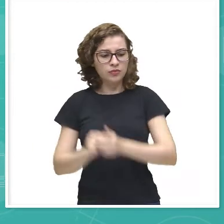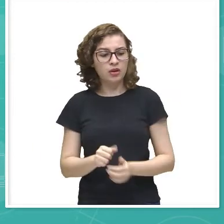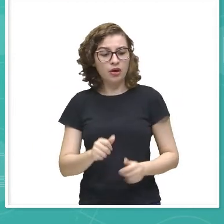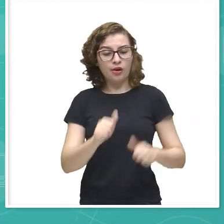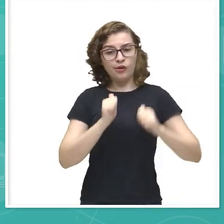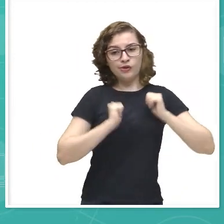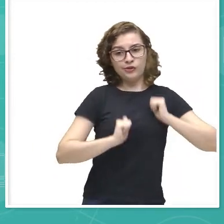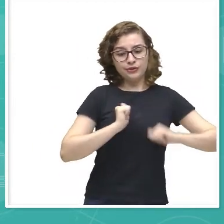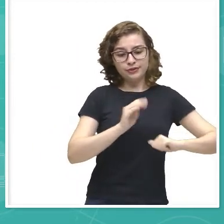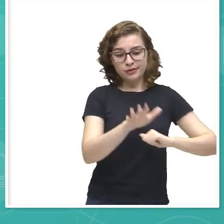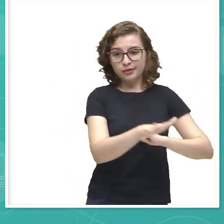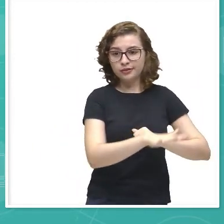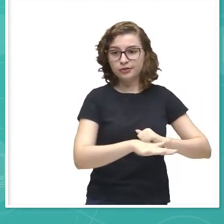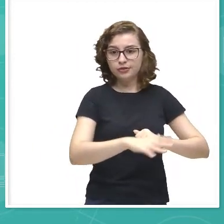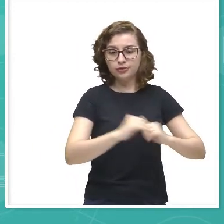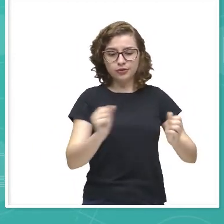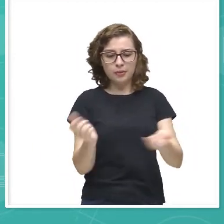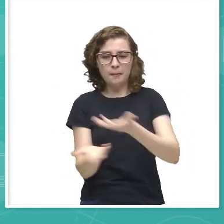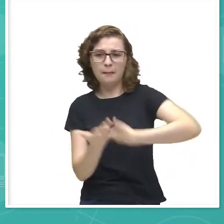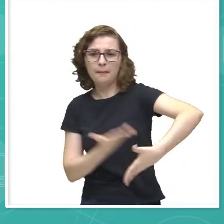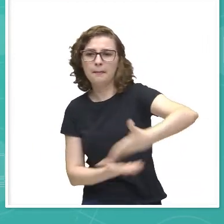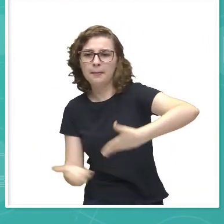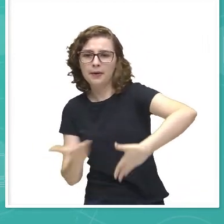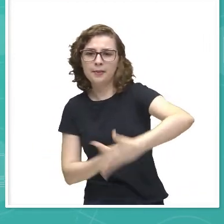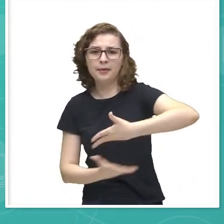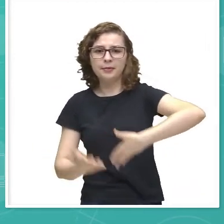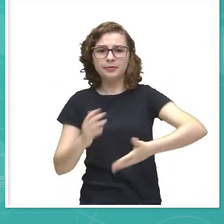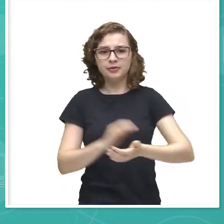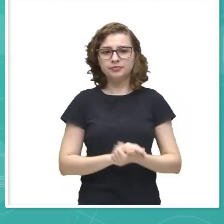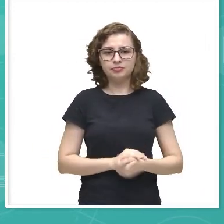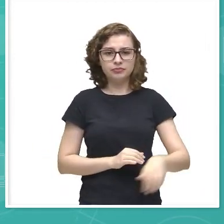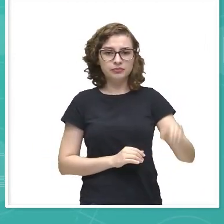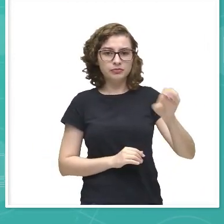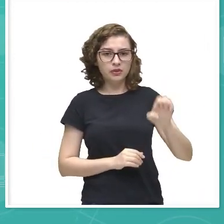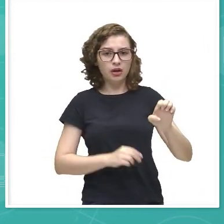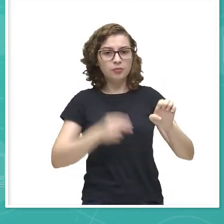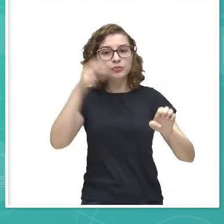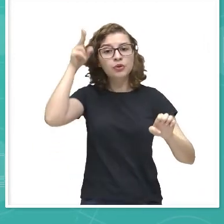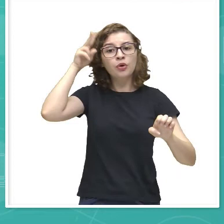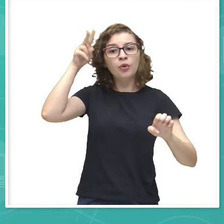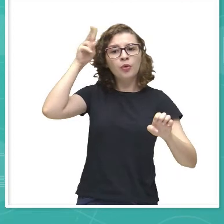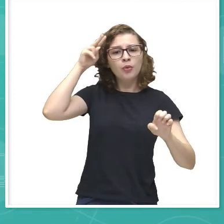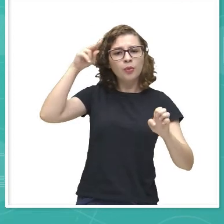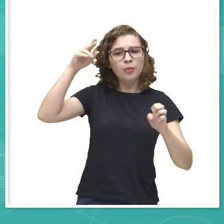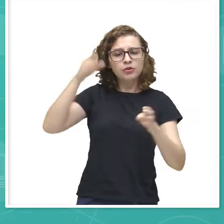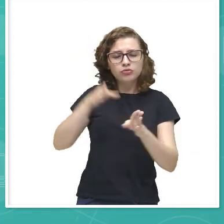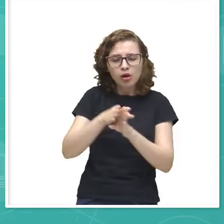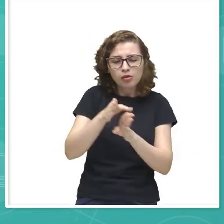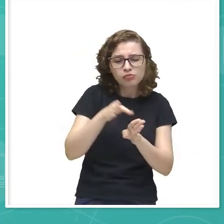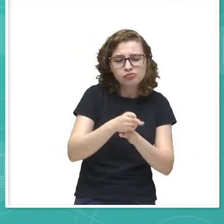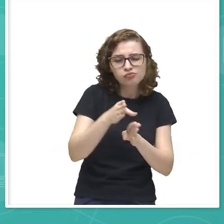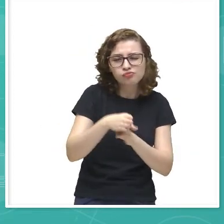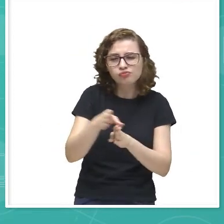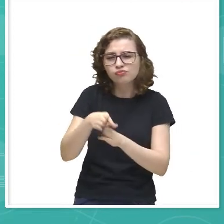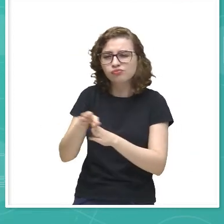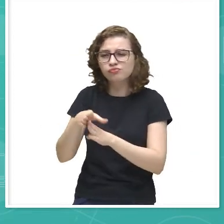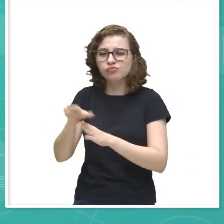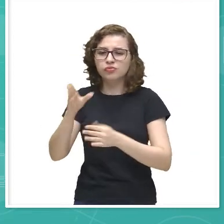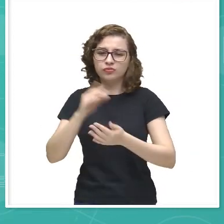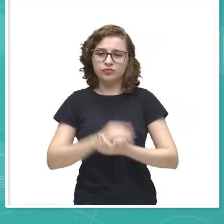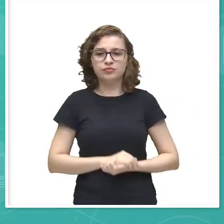E alternativa E. Adoção de um enredo com fio